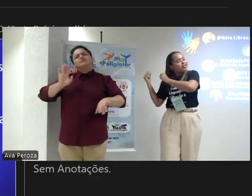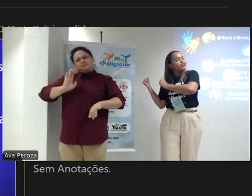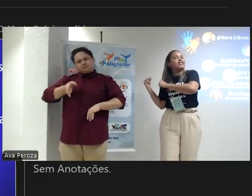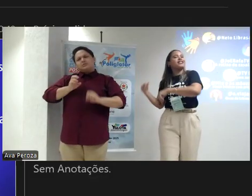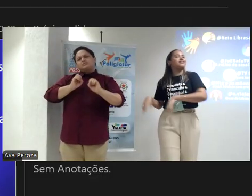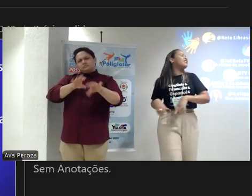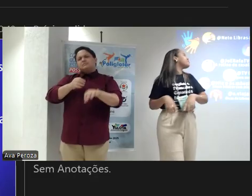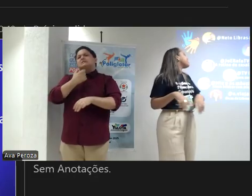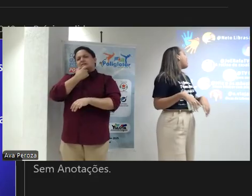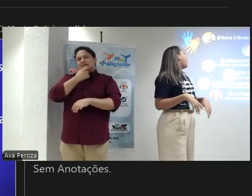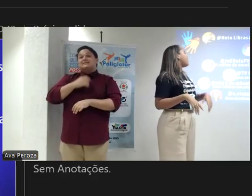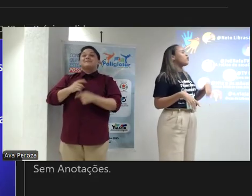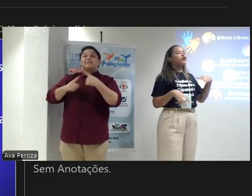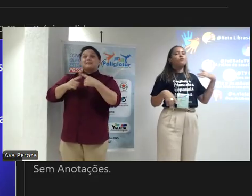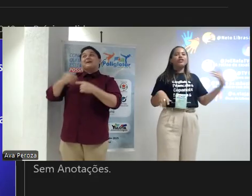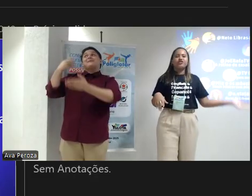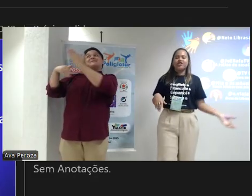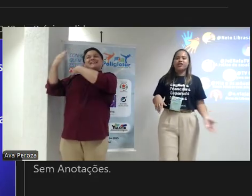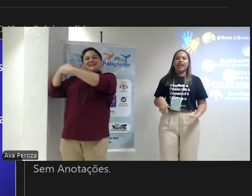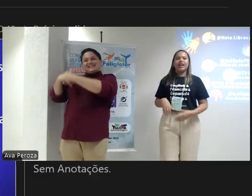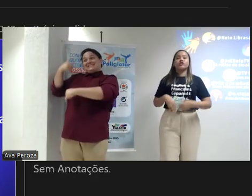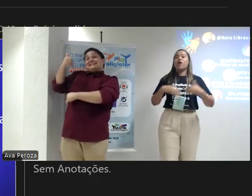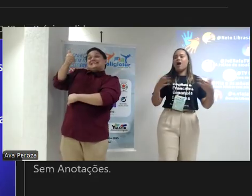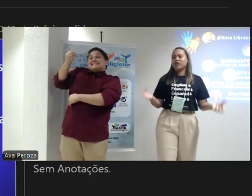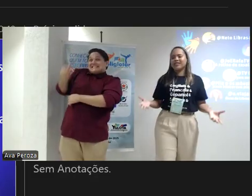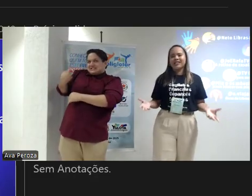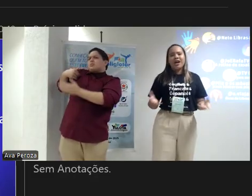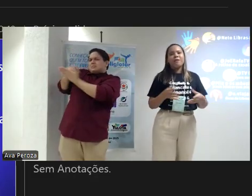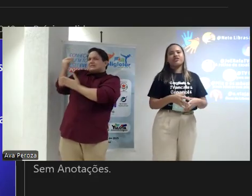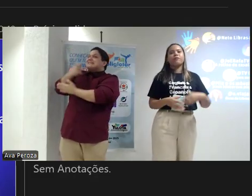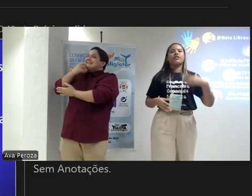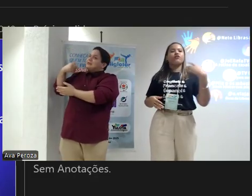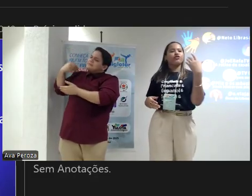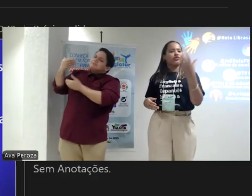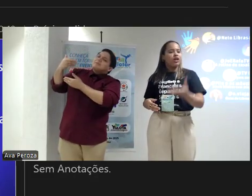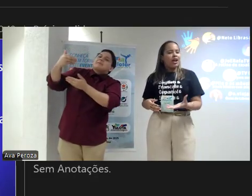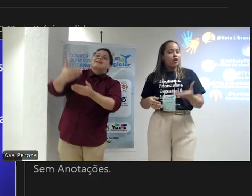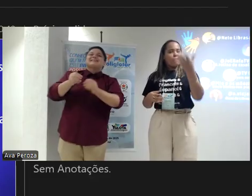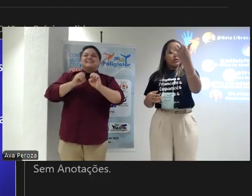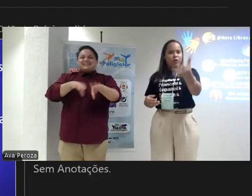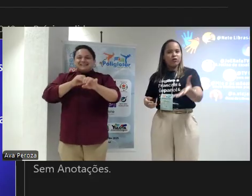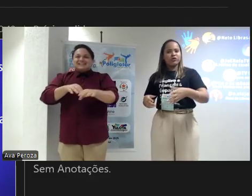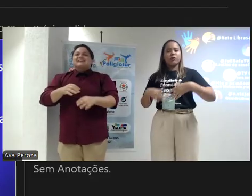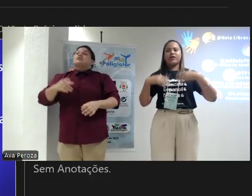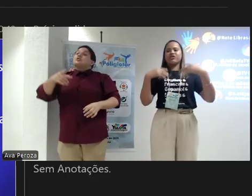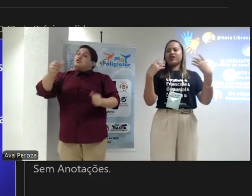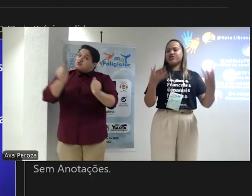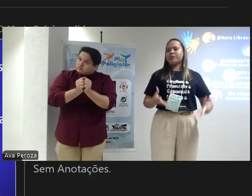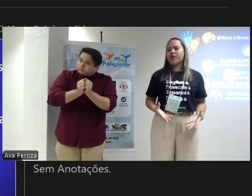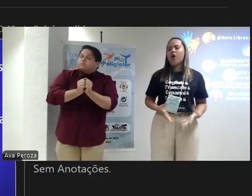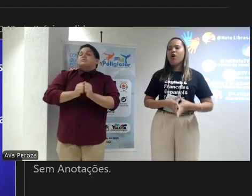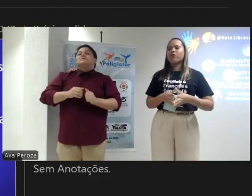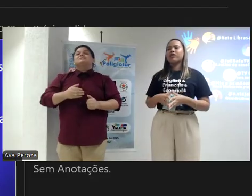lá dos 16 anos. Então, eu dou muitas dicas de inglês, dou aulas, mas também tenho vídeos com meu esposo sobre dicas